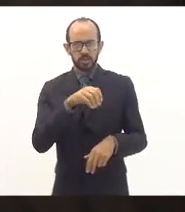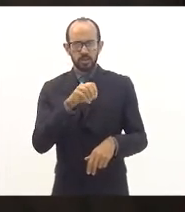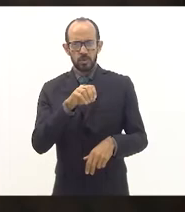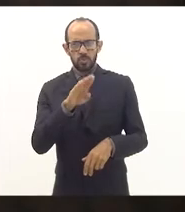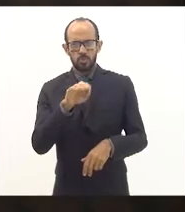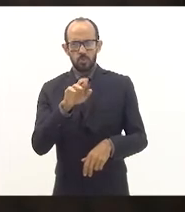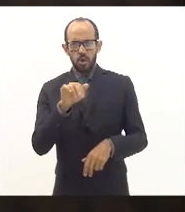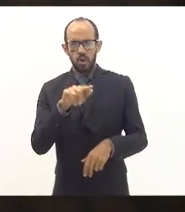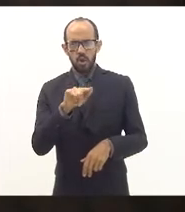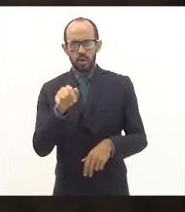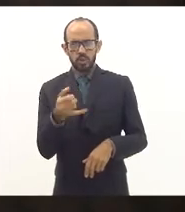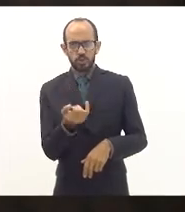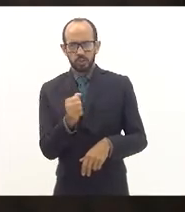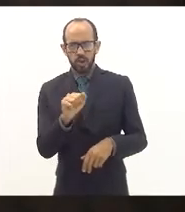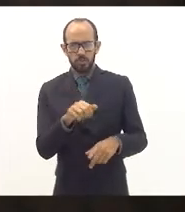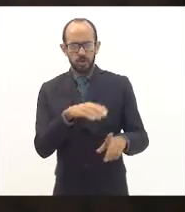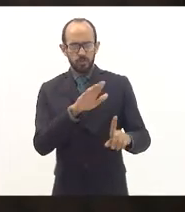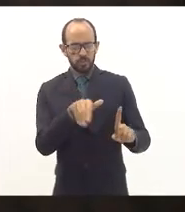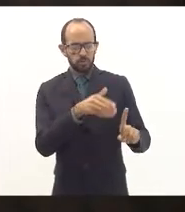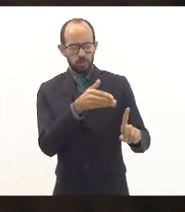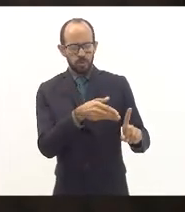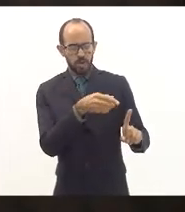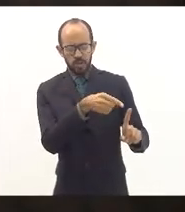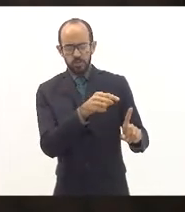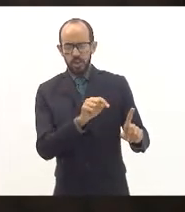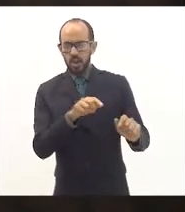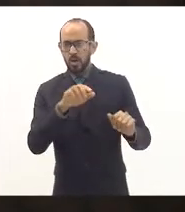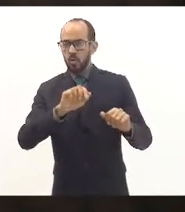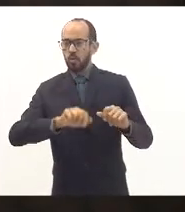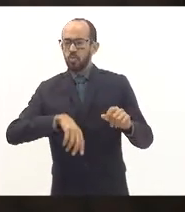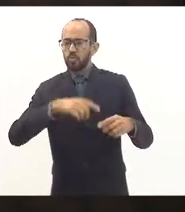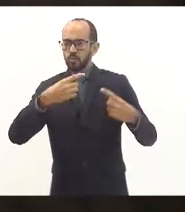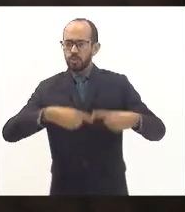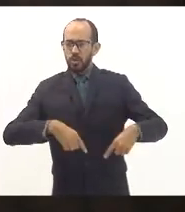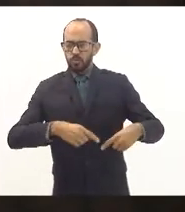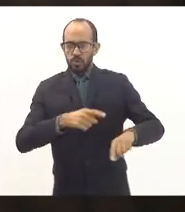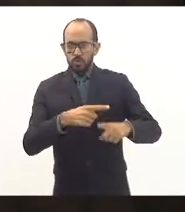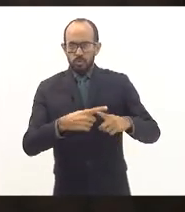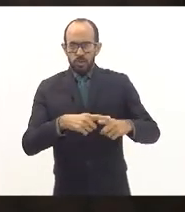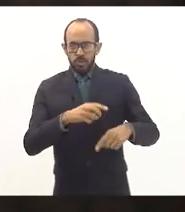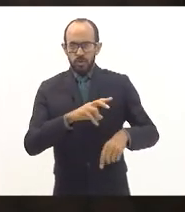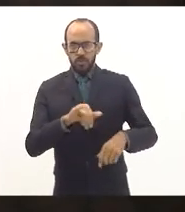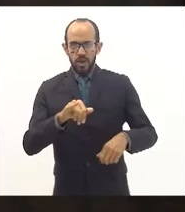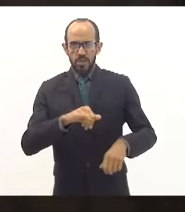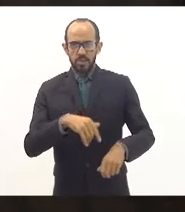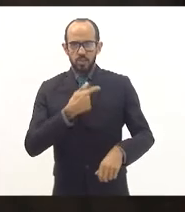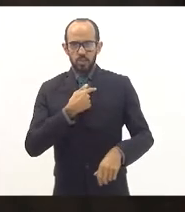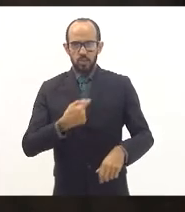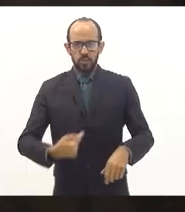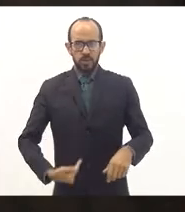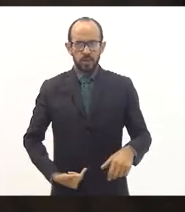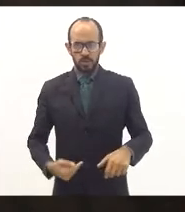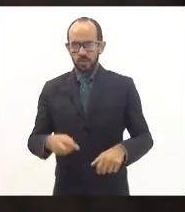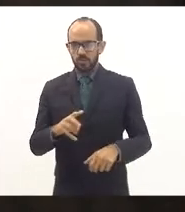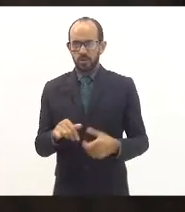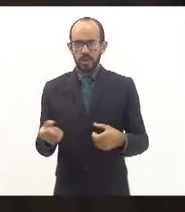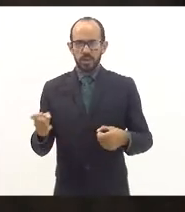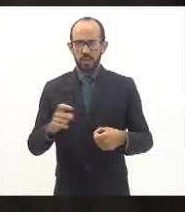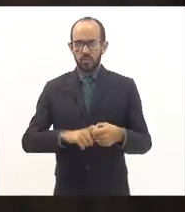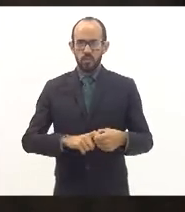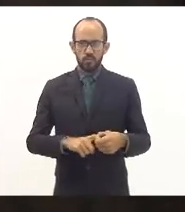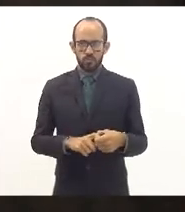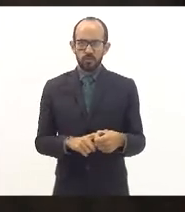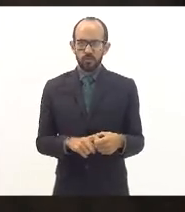homenagem. Você está diante de um grande desafio, porque você vai ser o governador que vai botar de volta e vai botar de